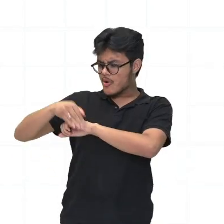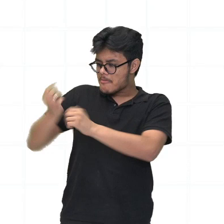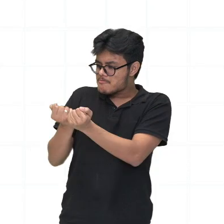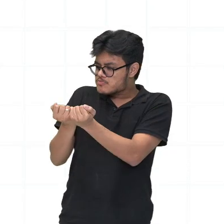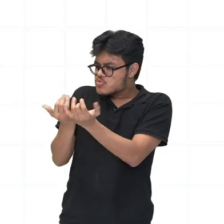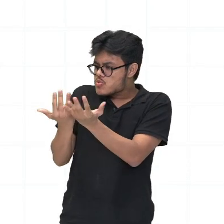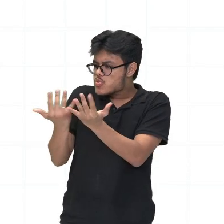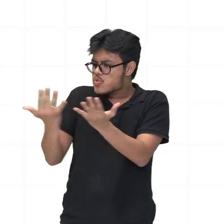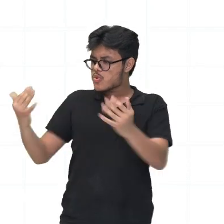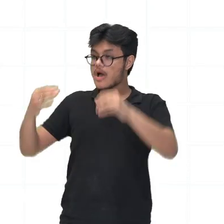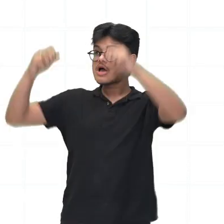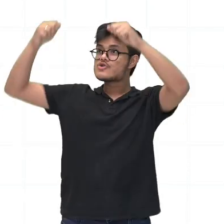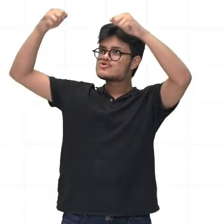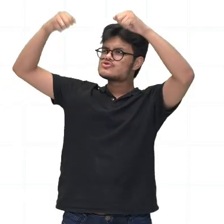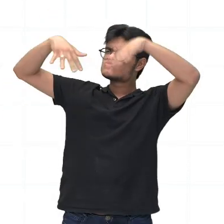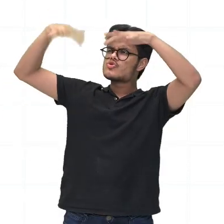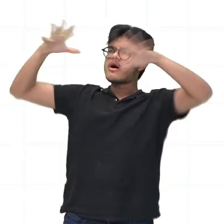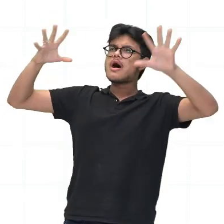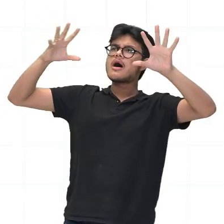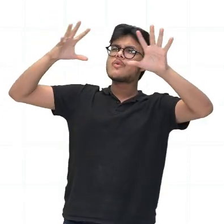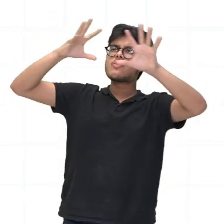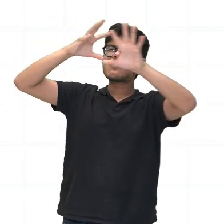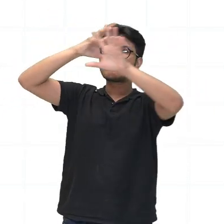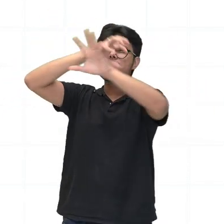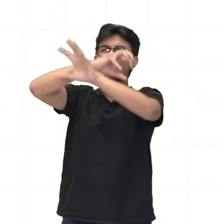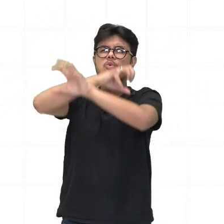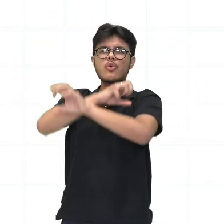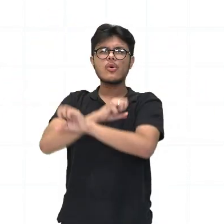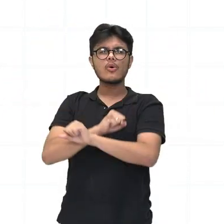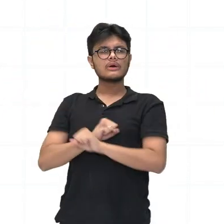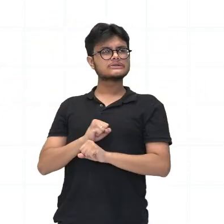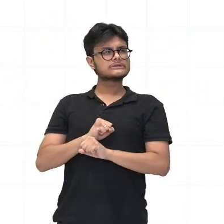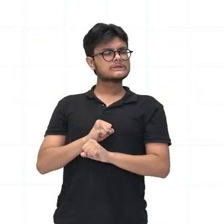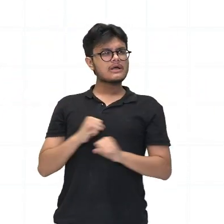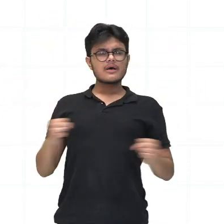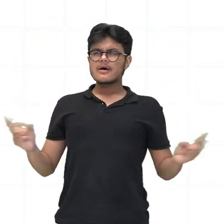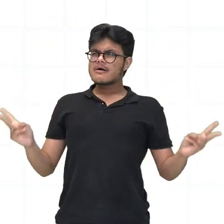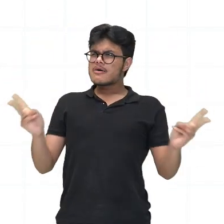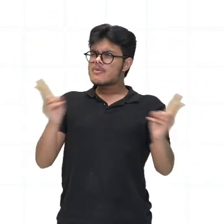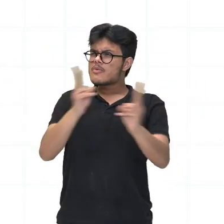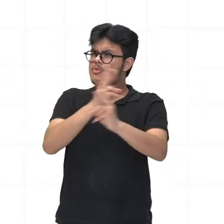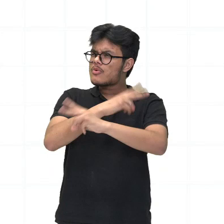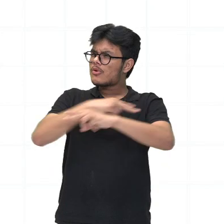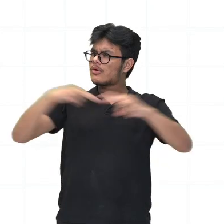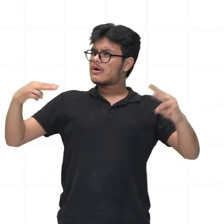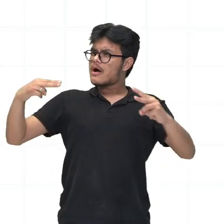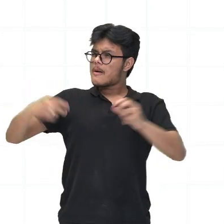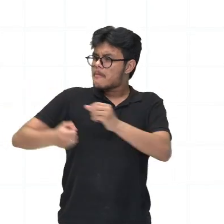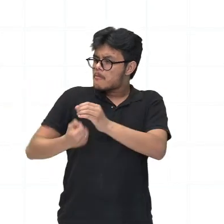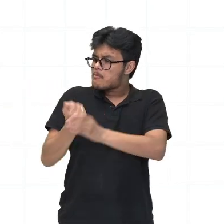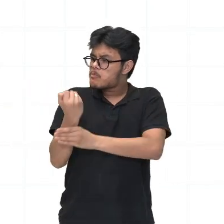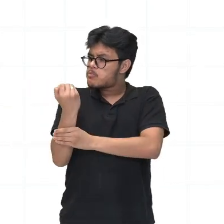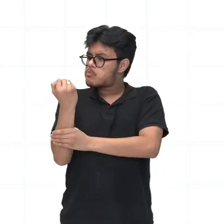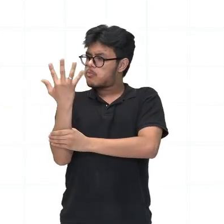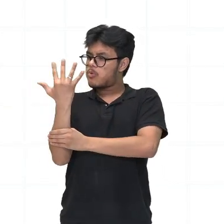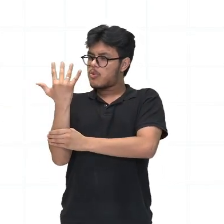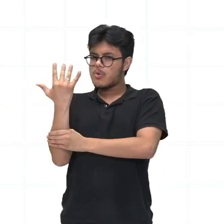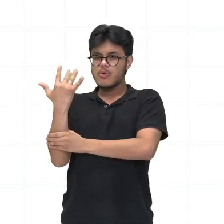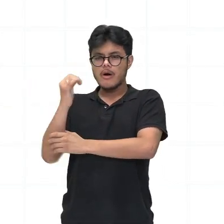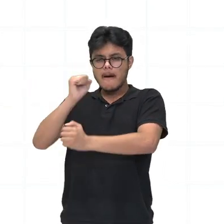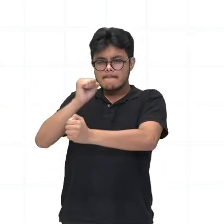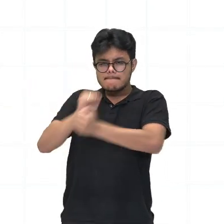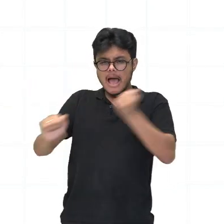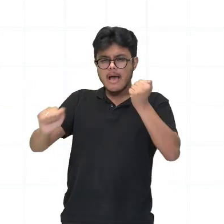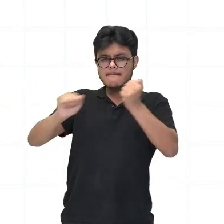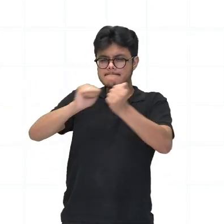chuva, escuridão, ainda que o vento açoite, guardo-a na concha da mão. E a cada vez que riscar, para